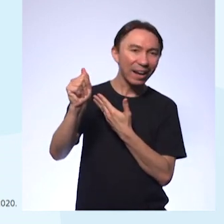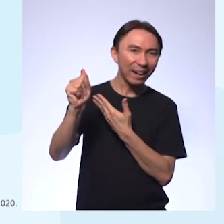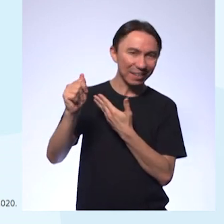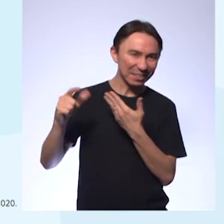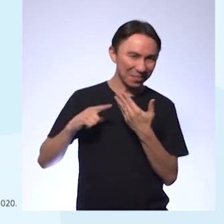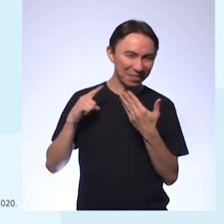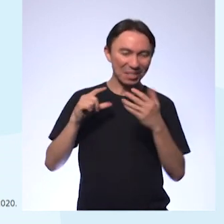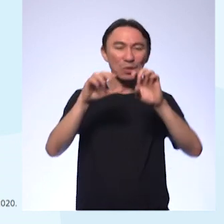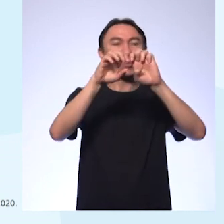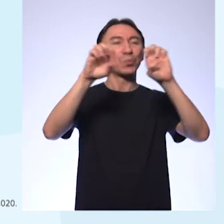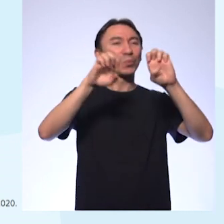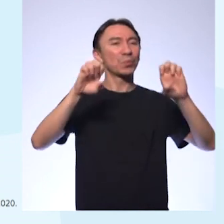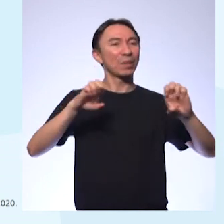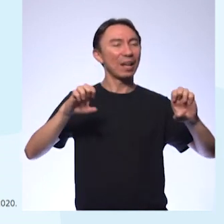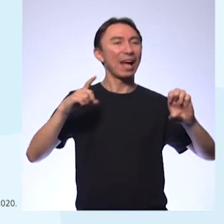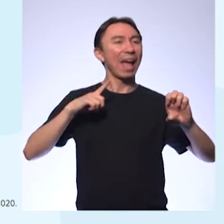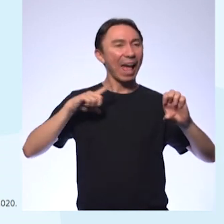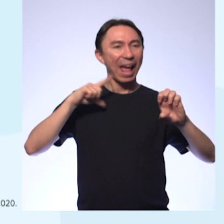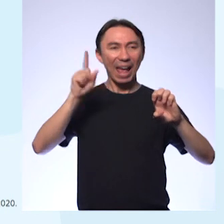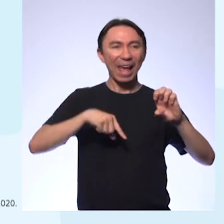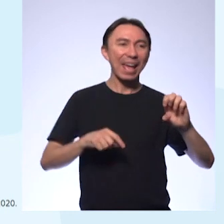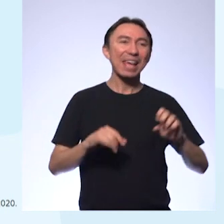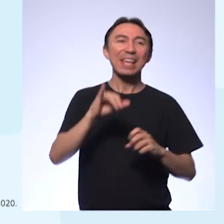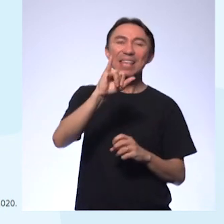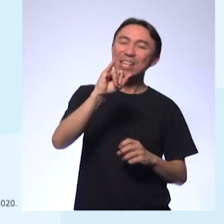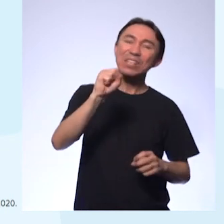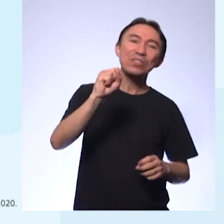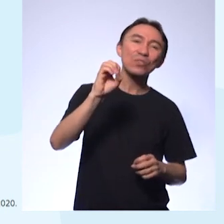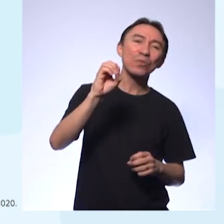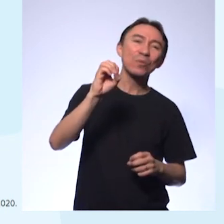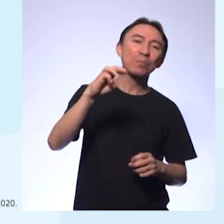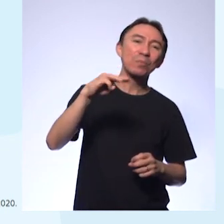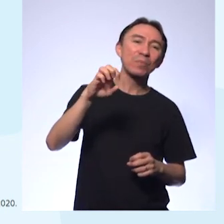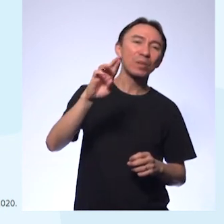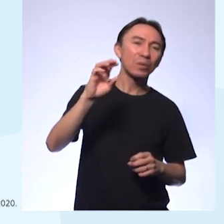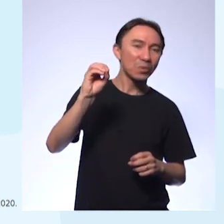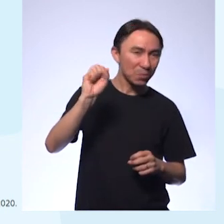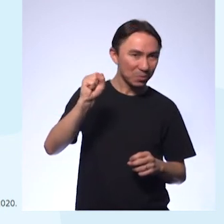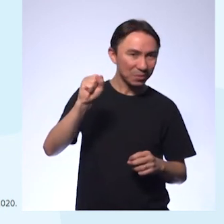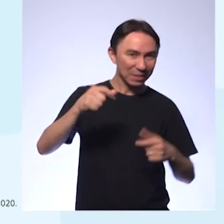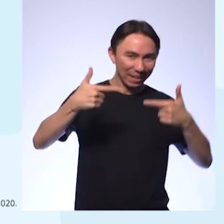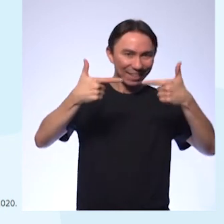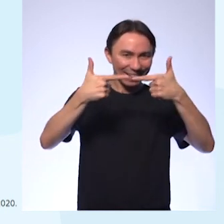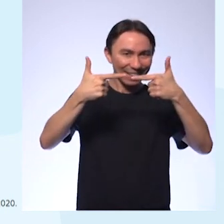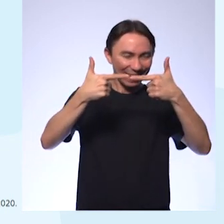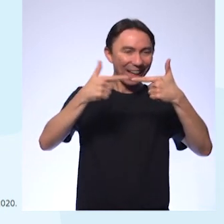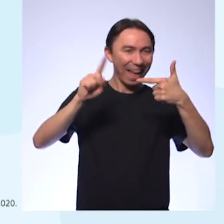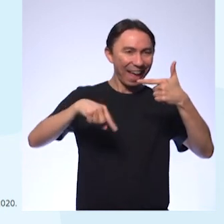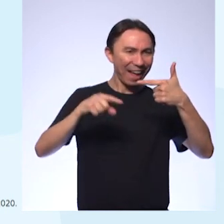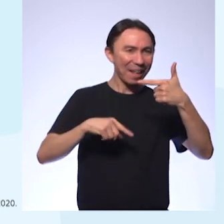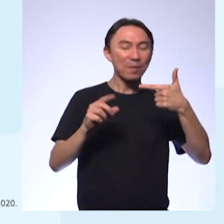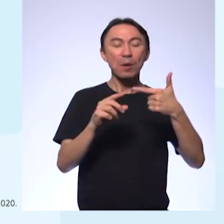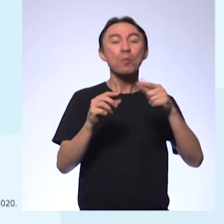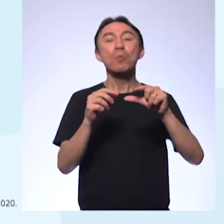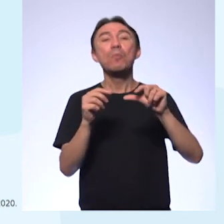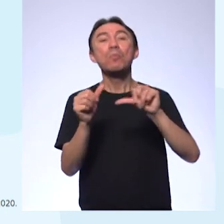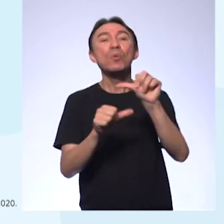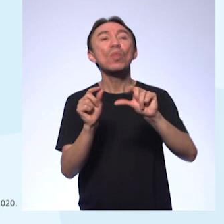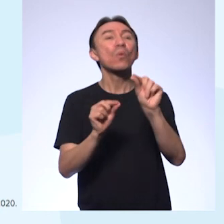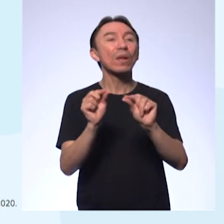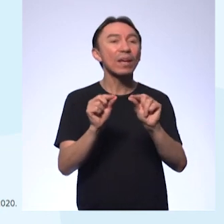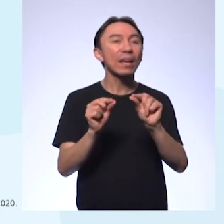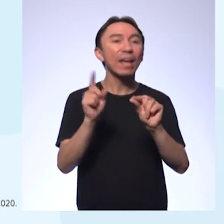3 compostos, eles são isômeros, né? O que está mudando ali são quem? A posição do CH3,